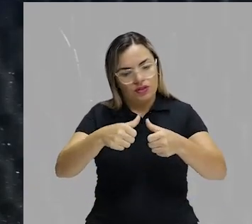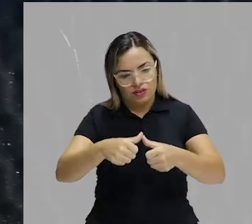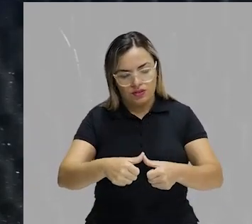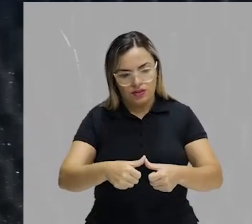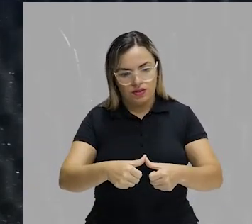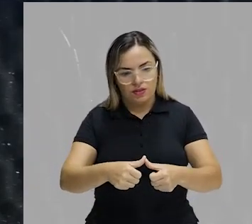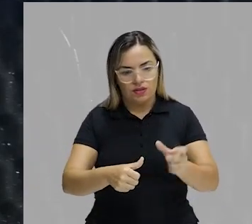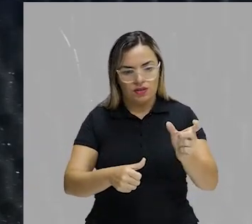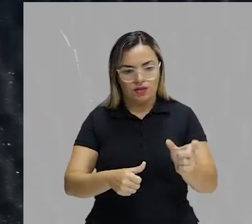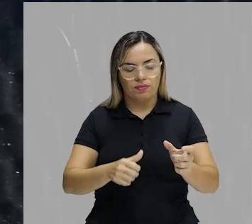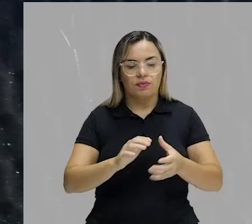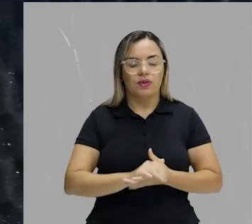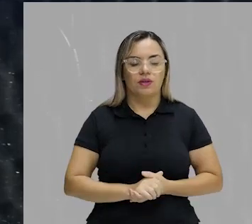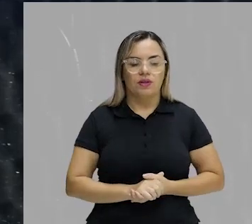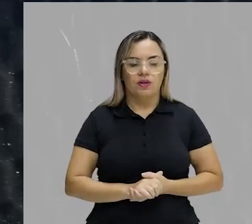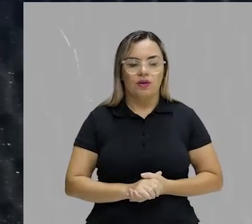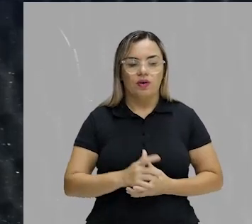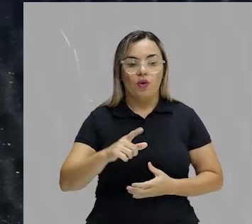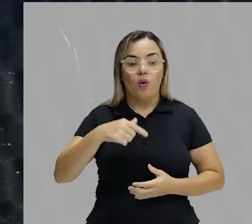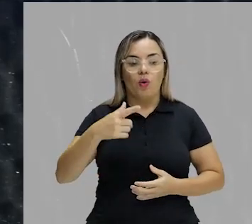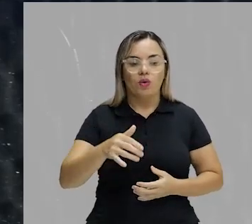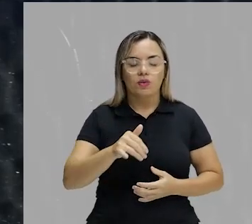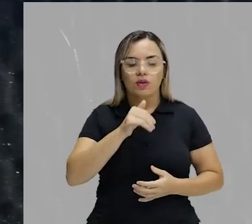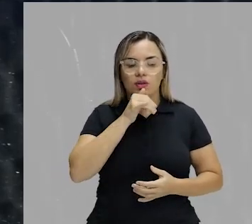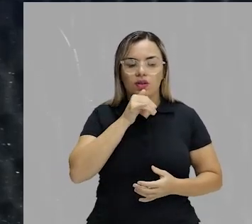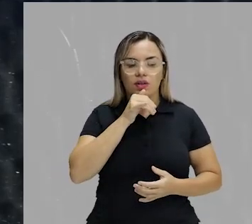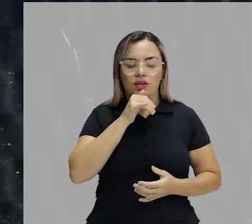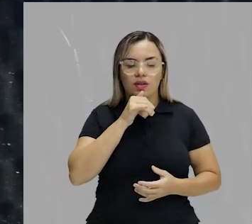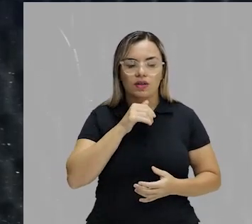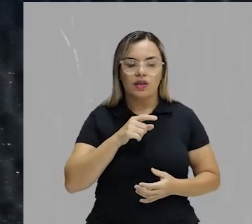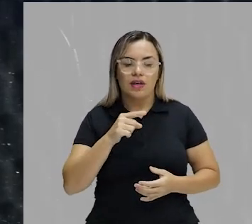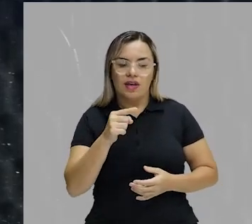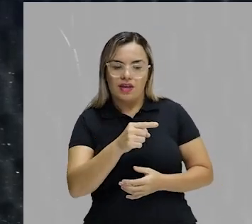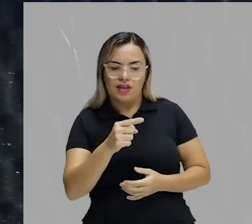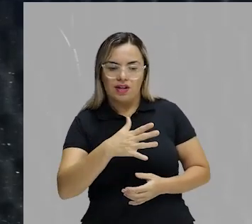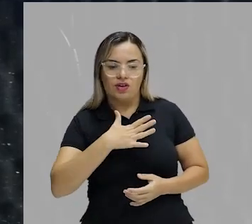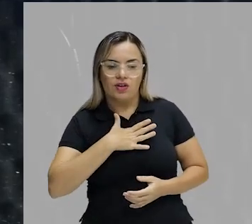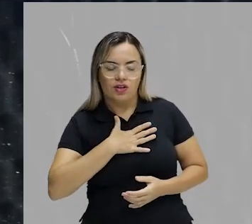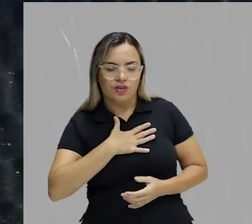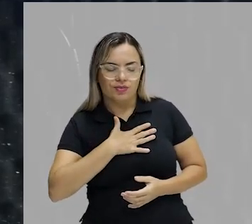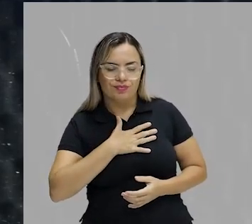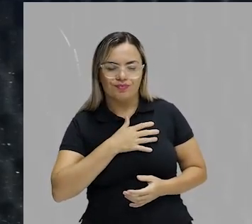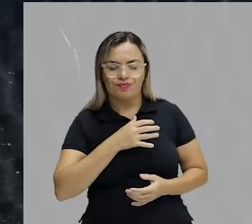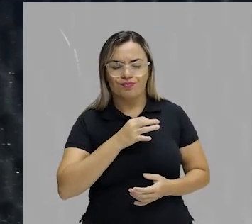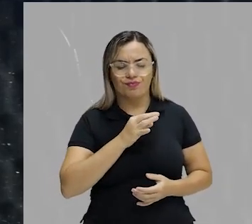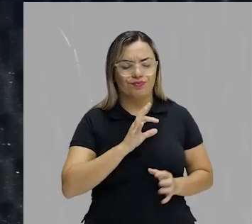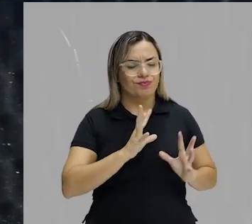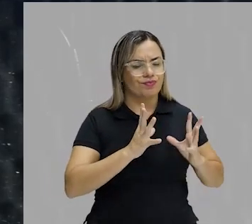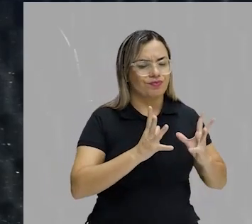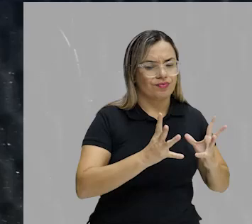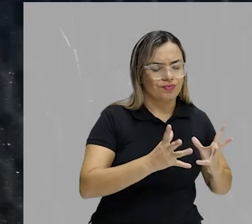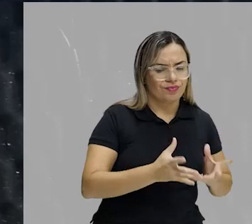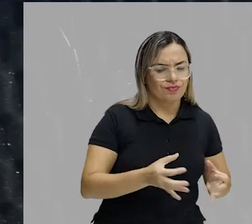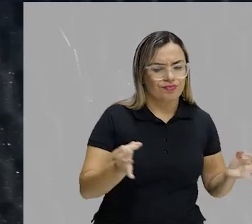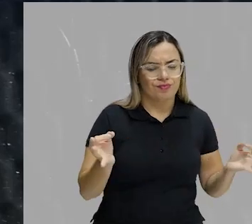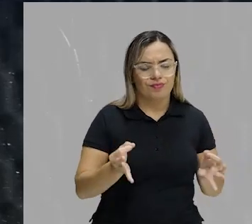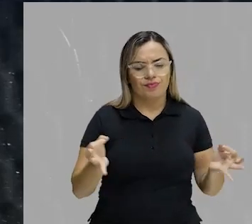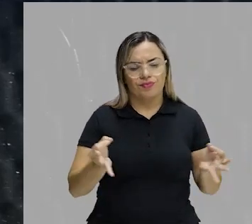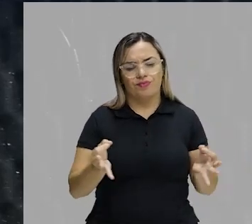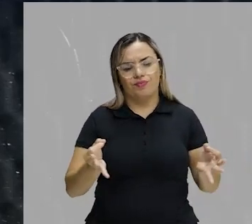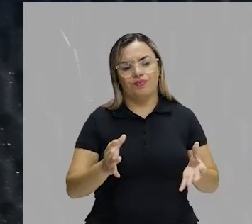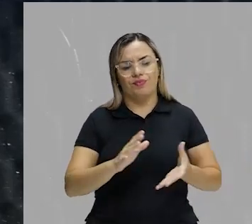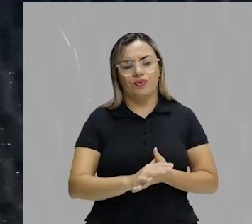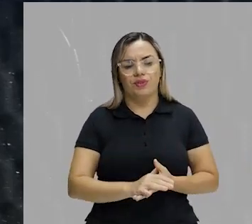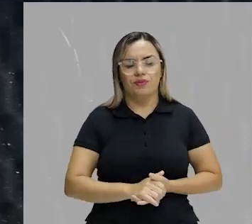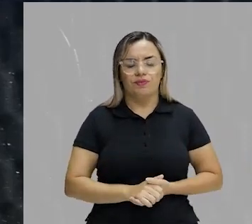perfeito. A gente olha para a oração principal, ó. Só era possível. O que só era possível? Que ele